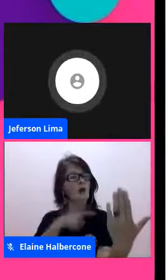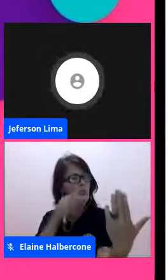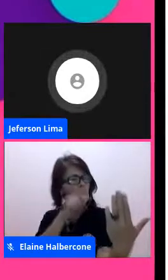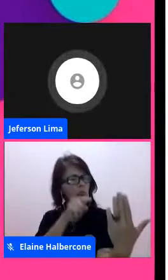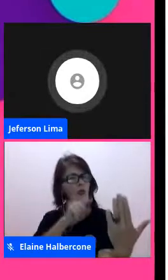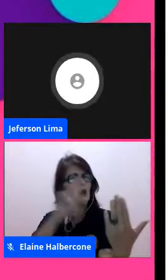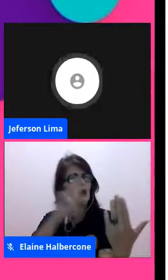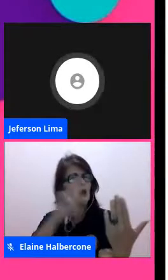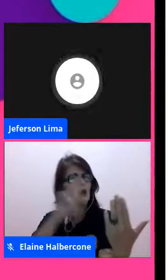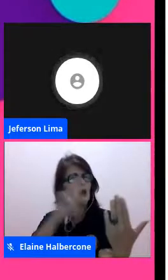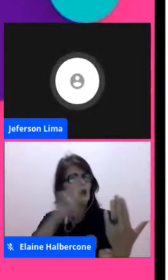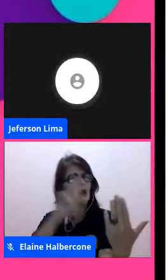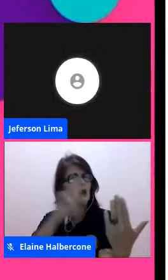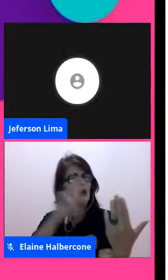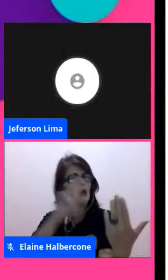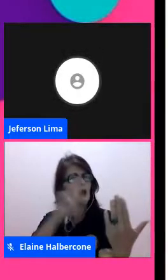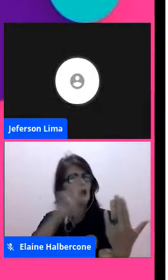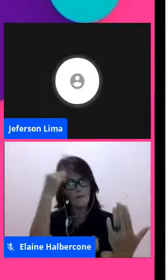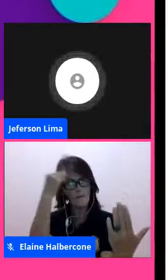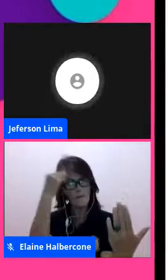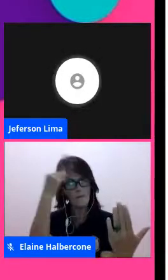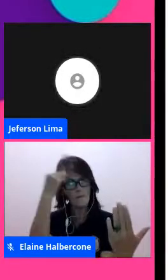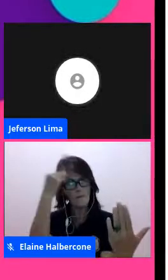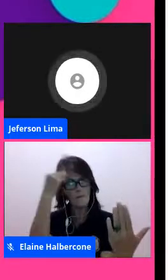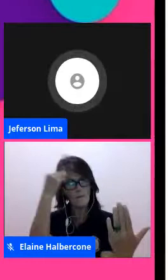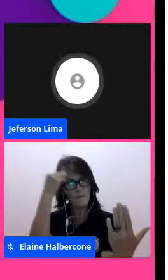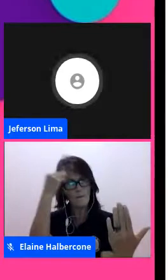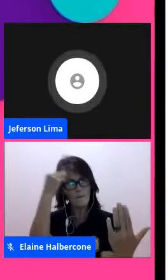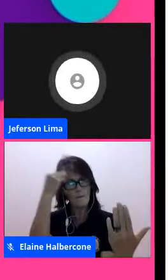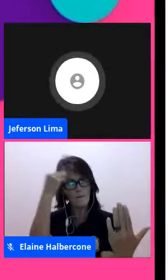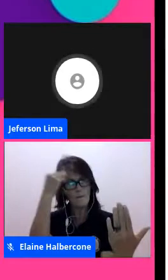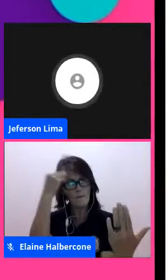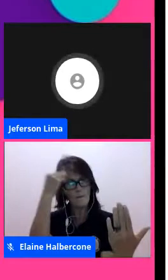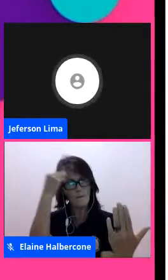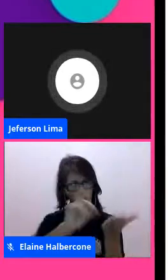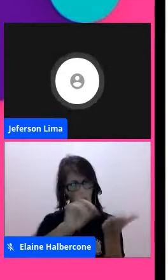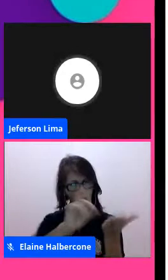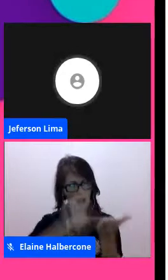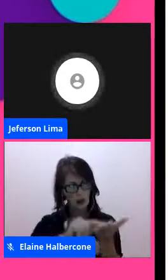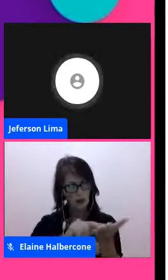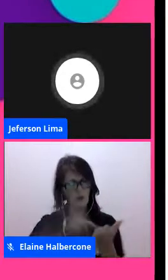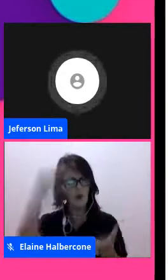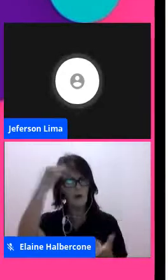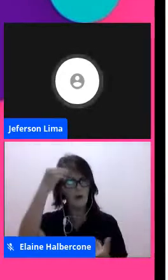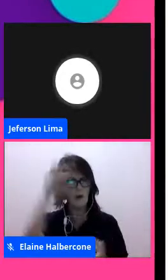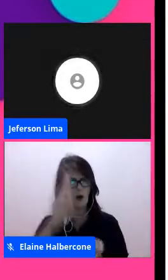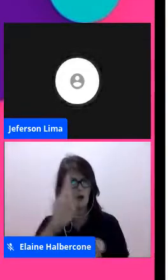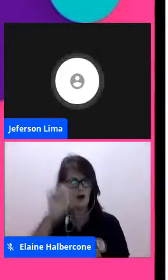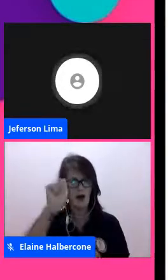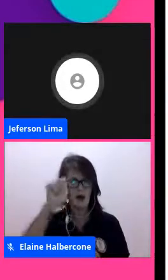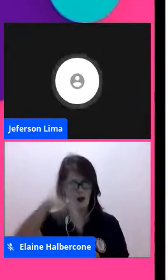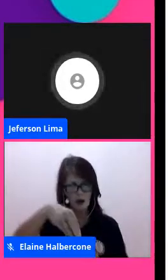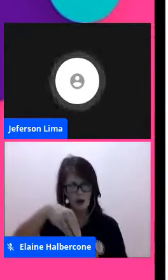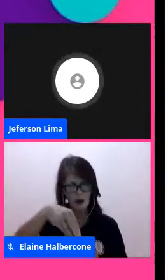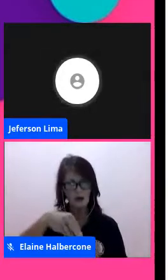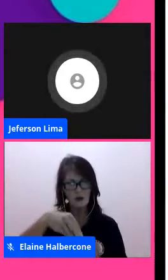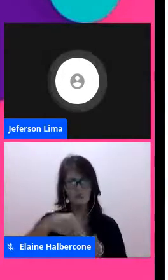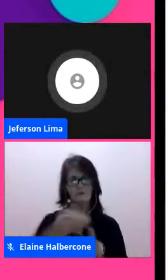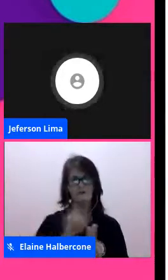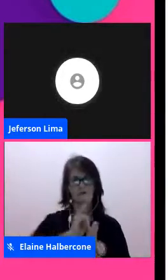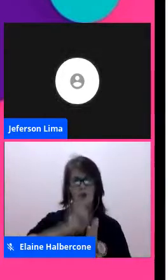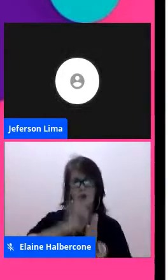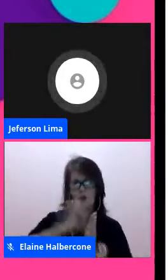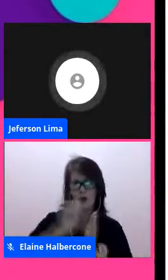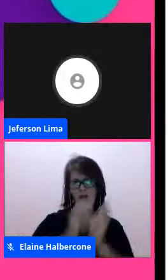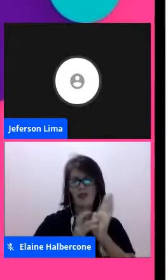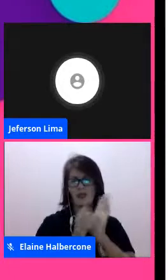HD, né, ou alguma memória flash ali para armazenar os arquivos. Ele tem memória RAM, onde a gente vai transmitir os dados, né, para que você possa rodar seus